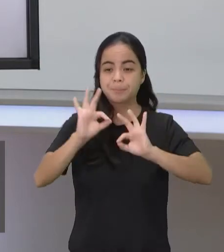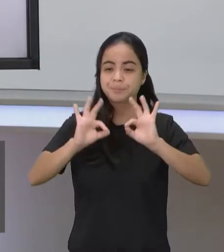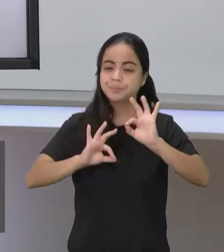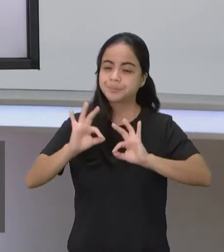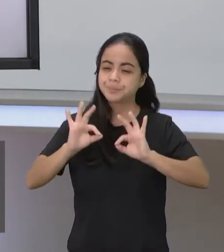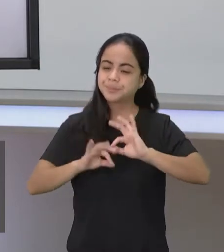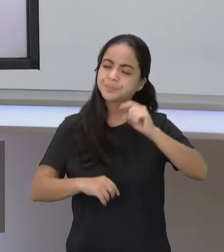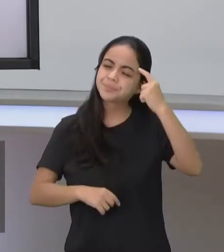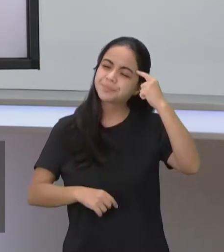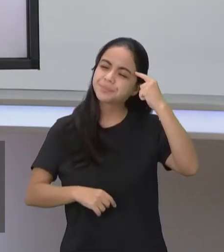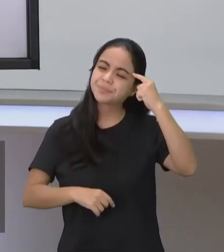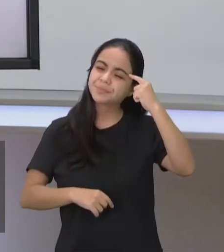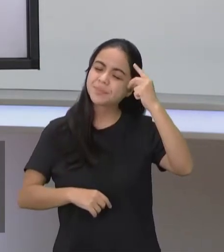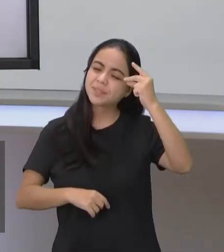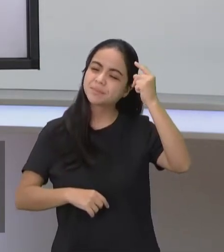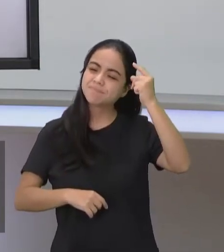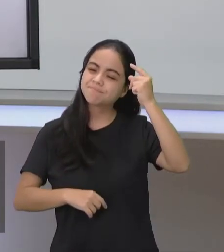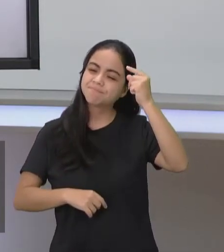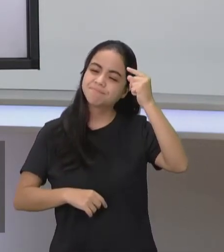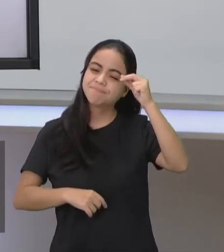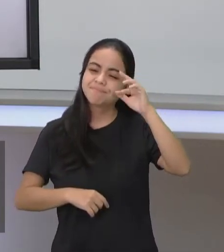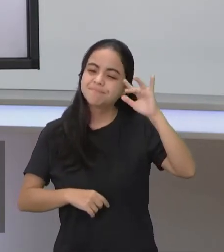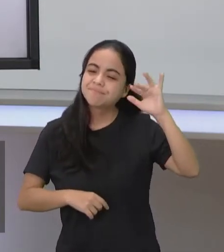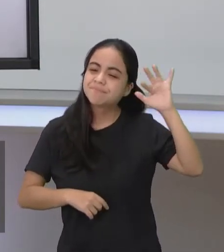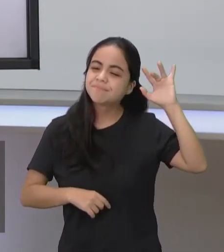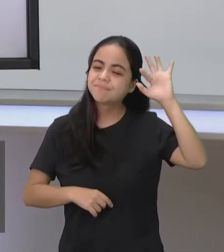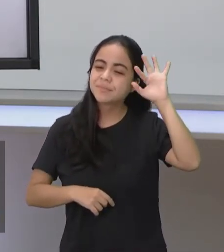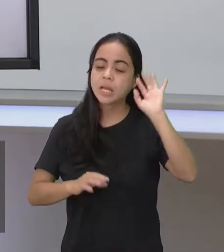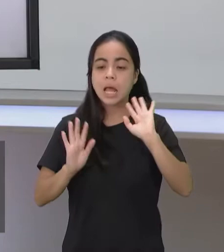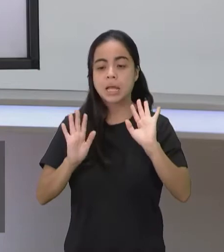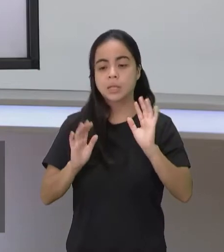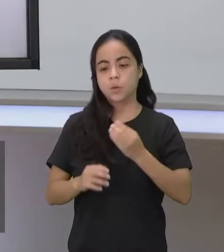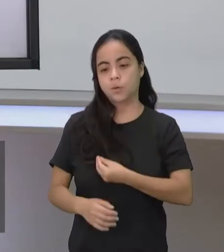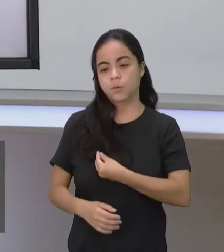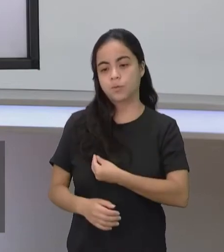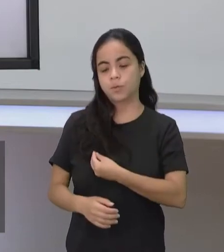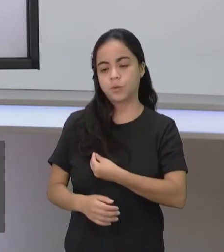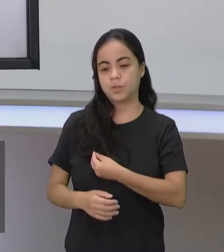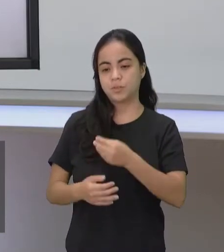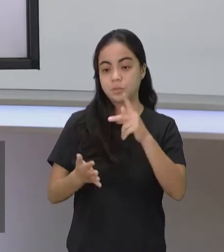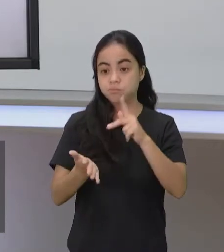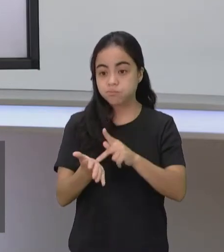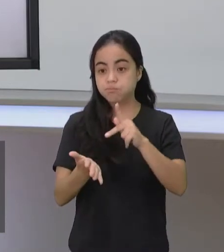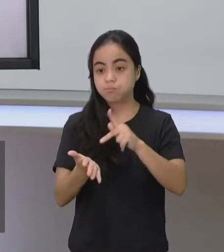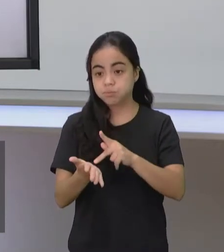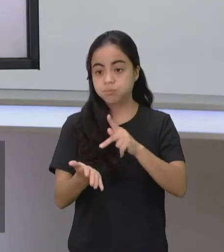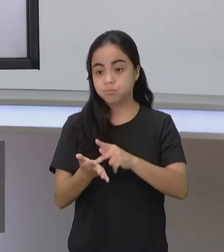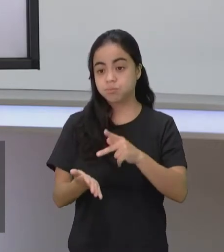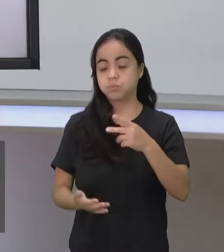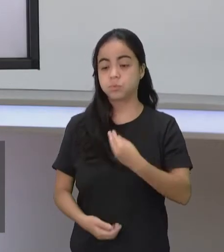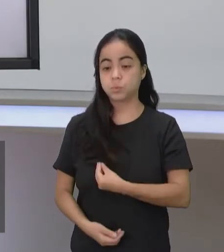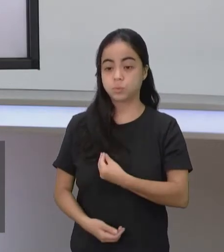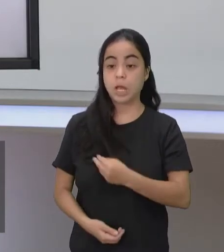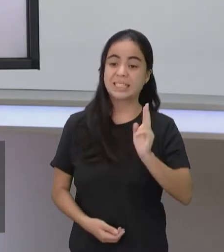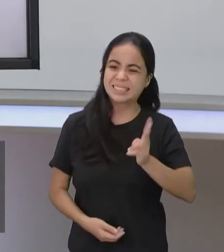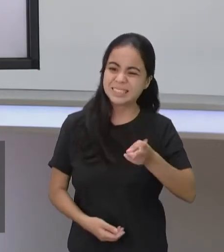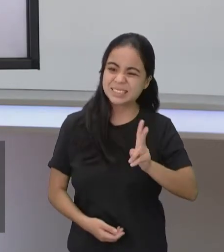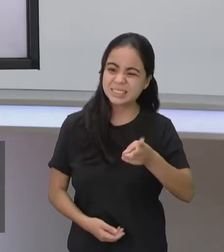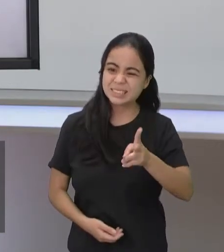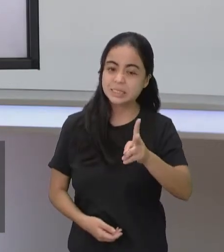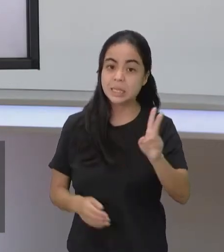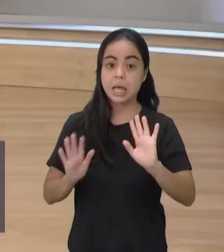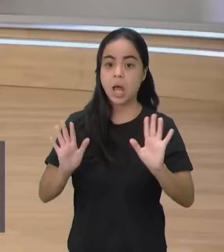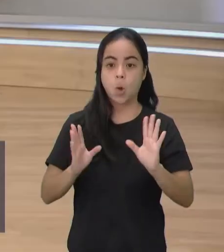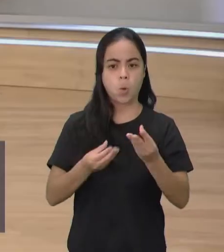sobre esse pensar abstrato, né? A gente não vive no concreto o tempo todo. Você vai falar assim, como a gente não